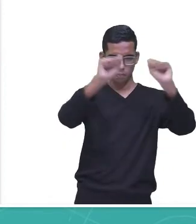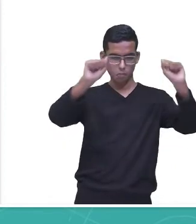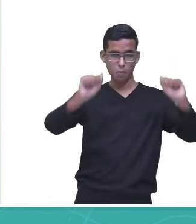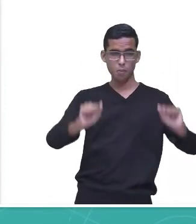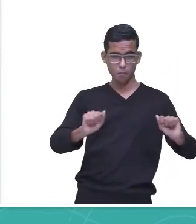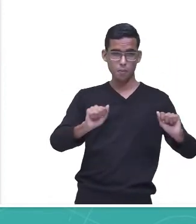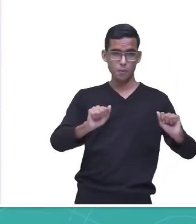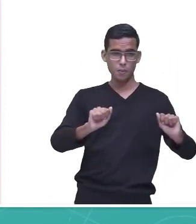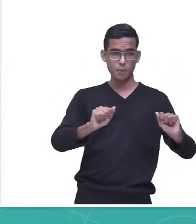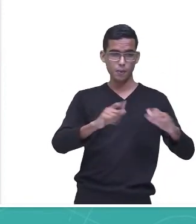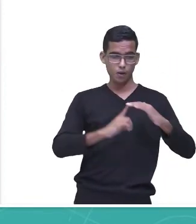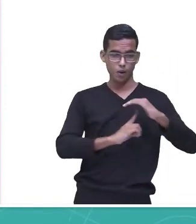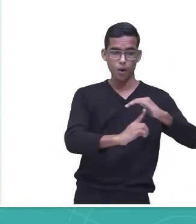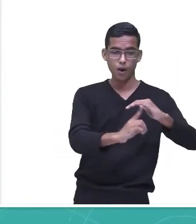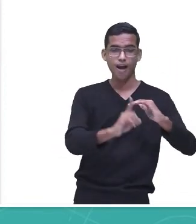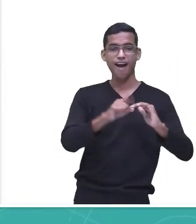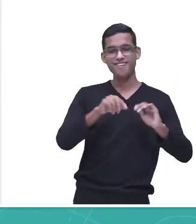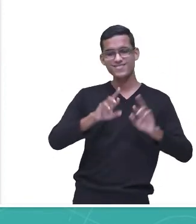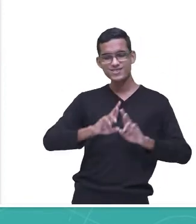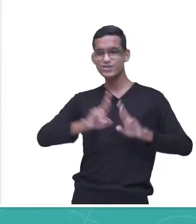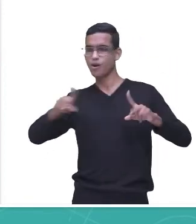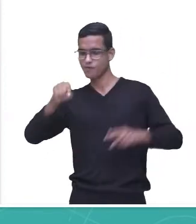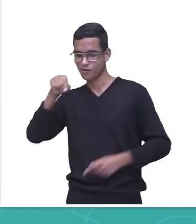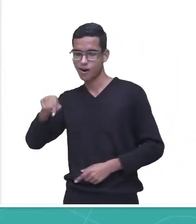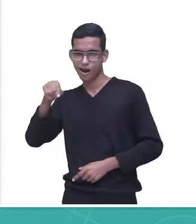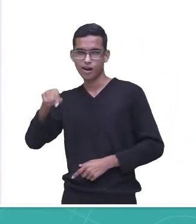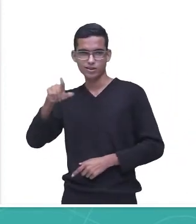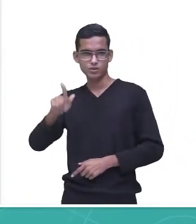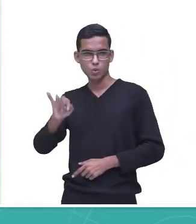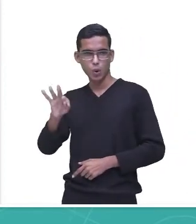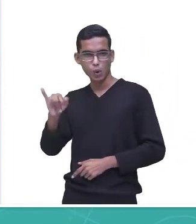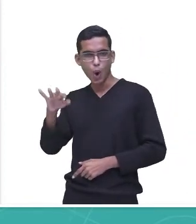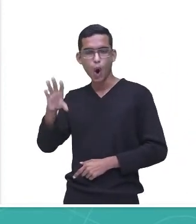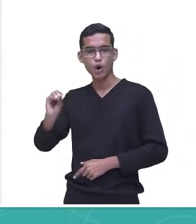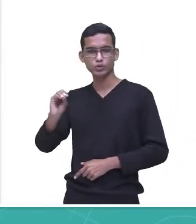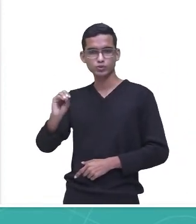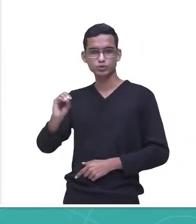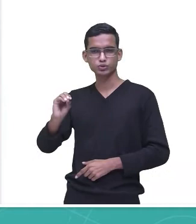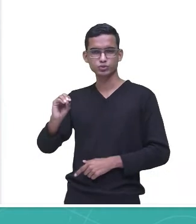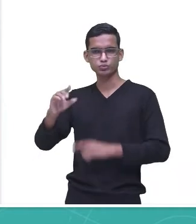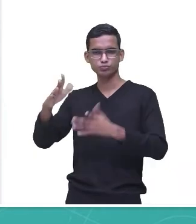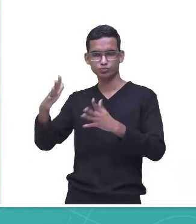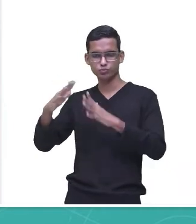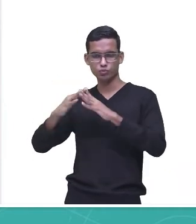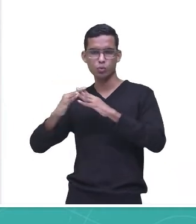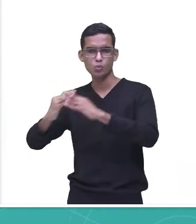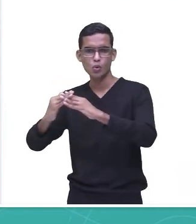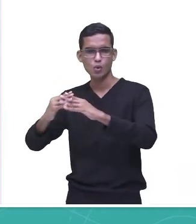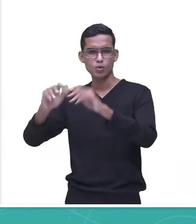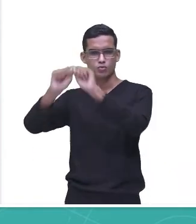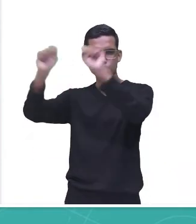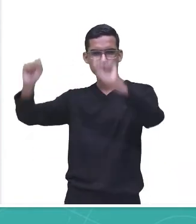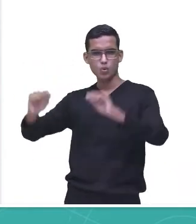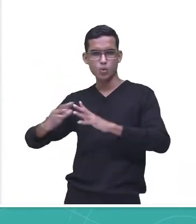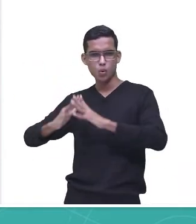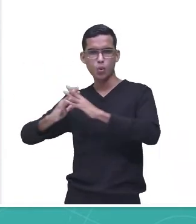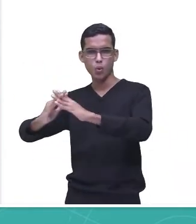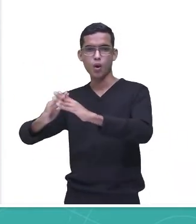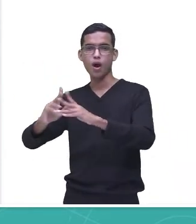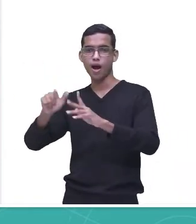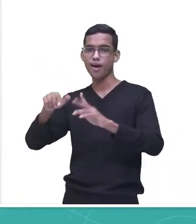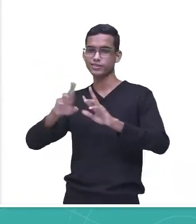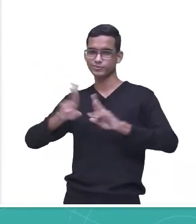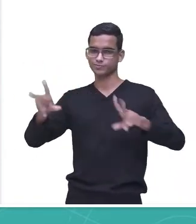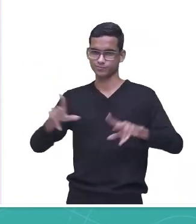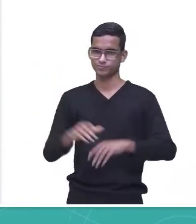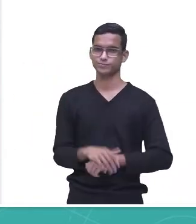é um dos estilos da escultura gótica. E vamos analisar também o que vem ser um retábulo gótico. Aqui